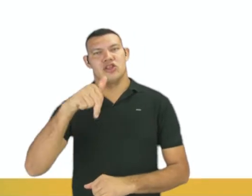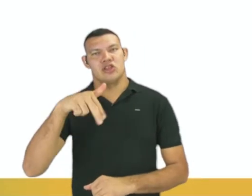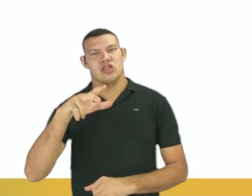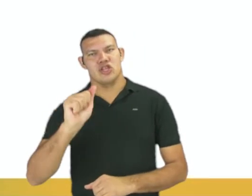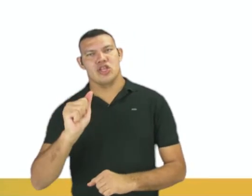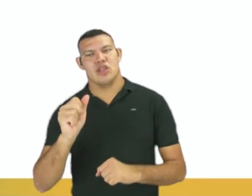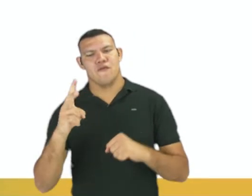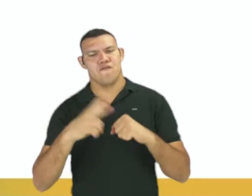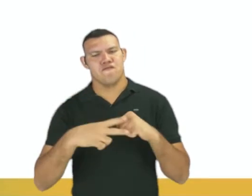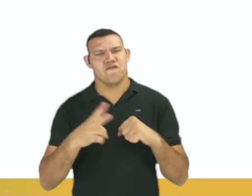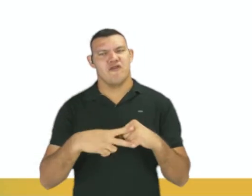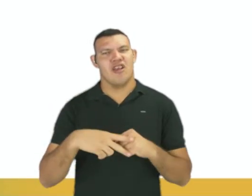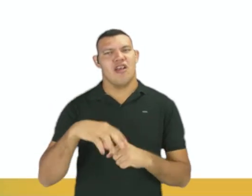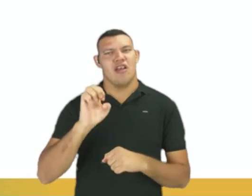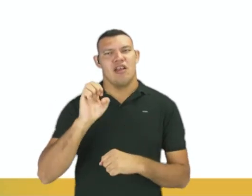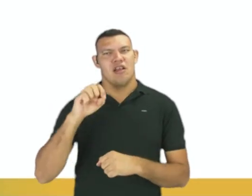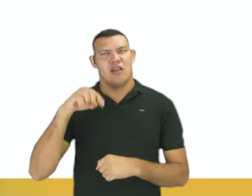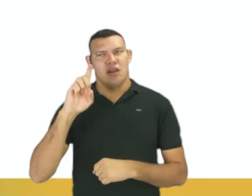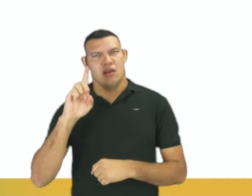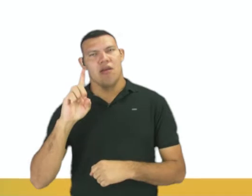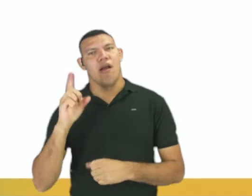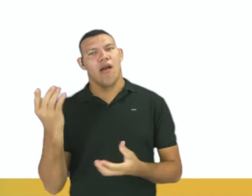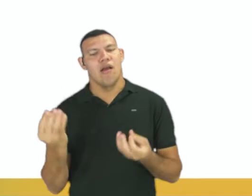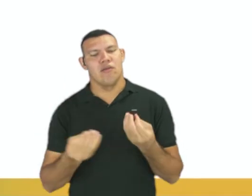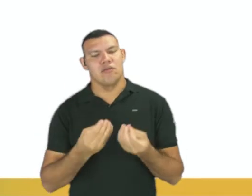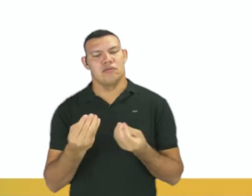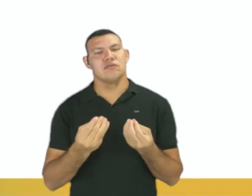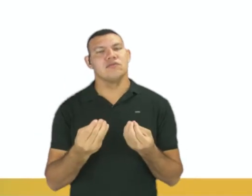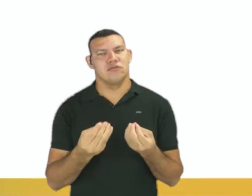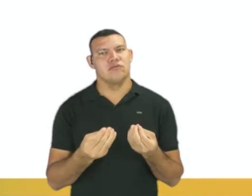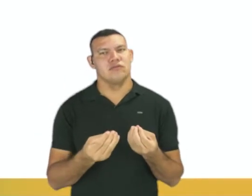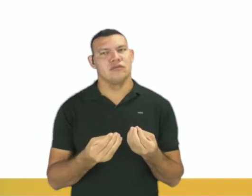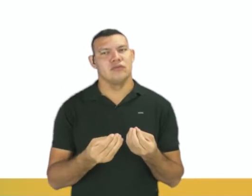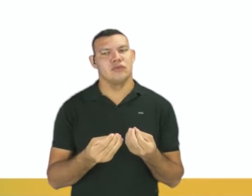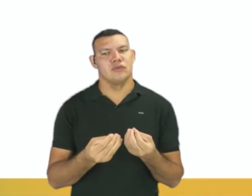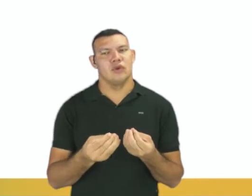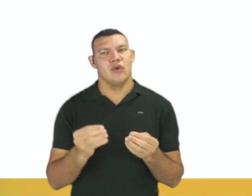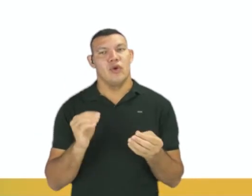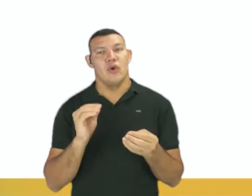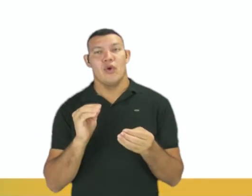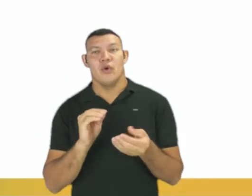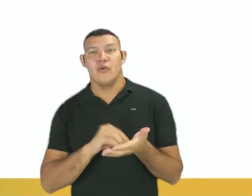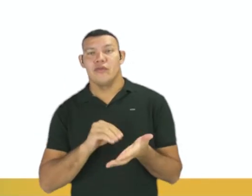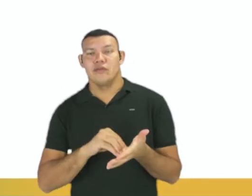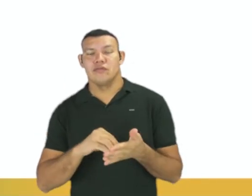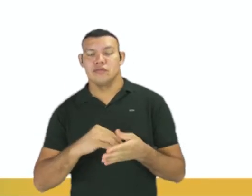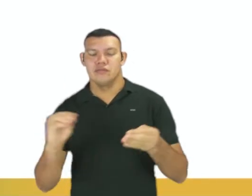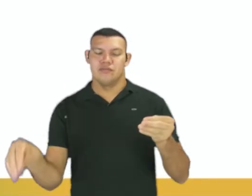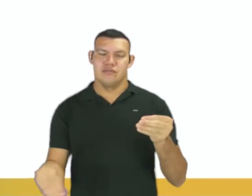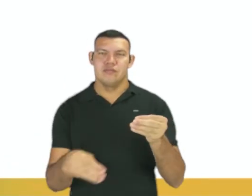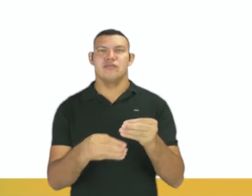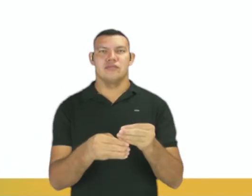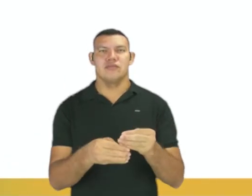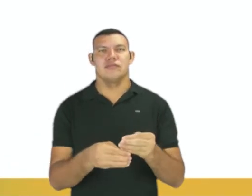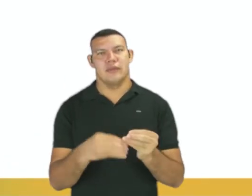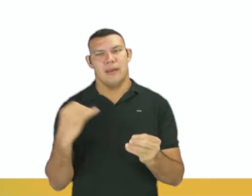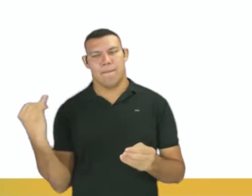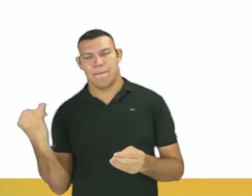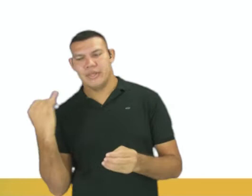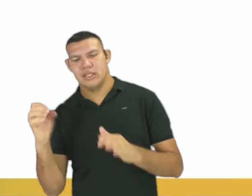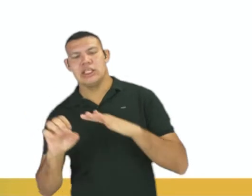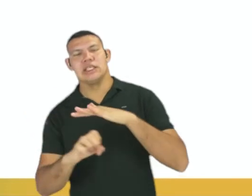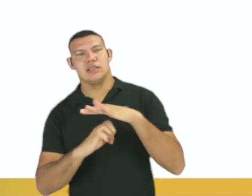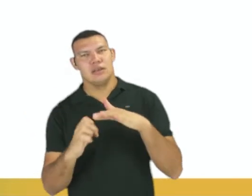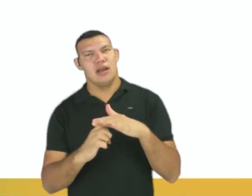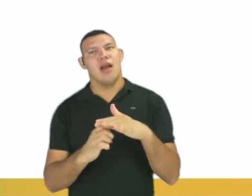previdente muito maior do que é importante do que importante na empresa é importante que vocês fiquem atentos